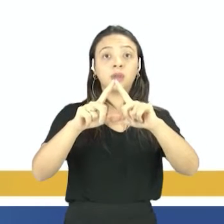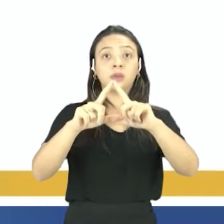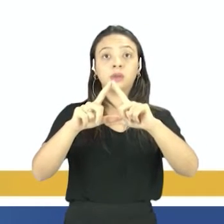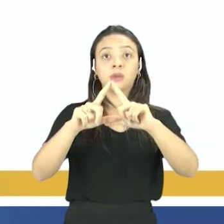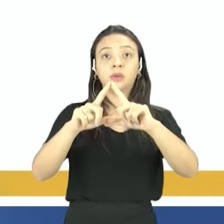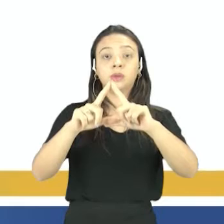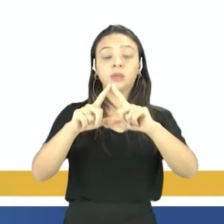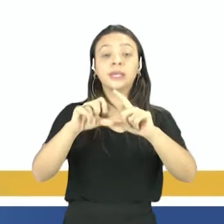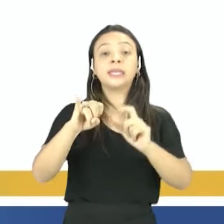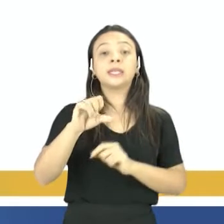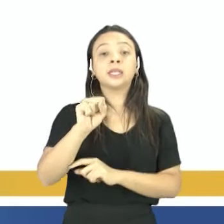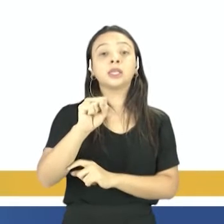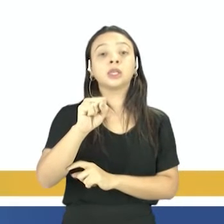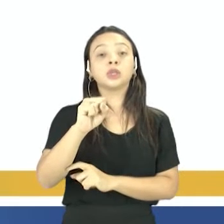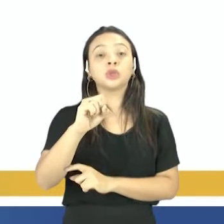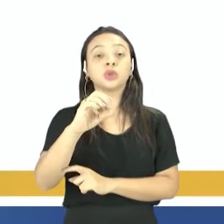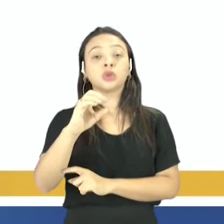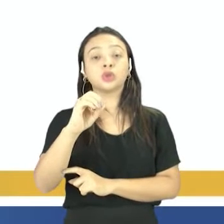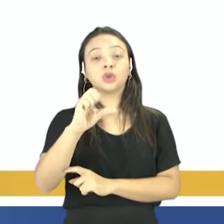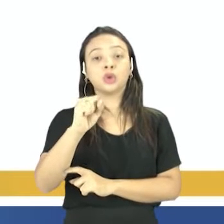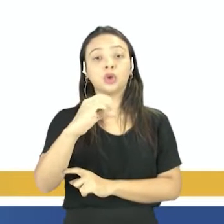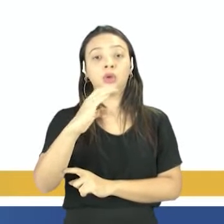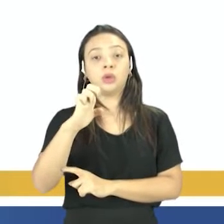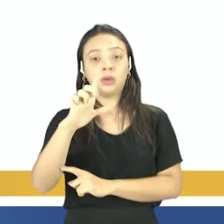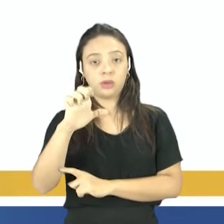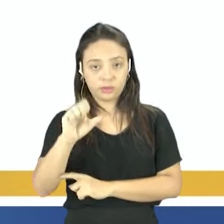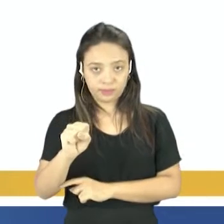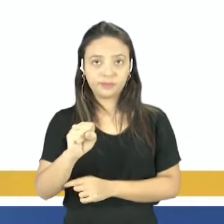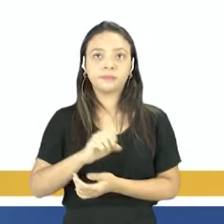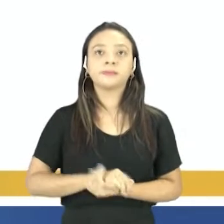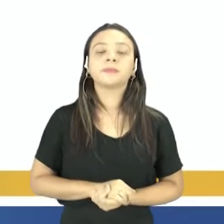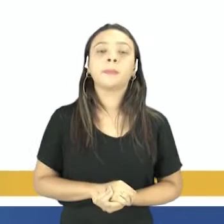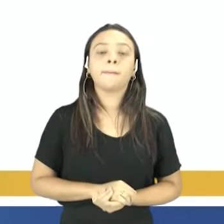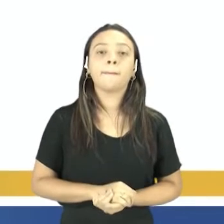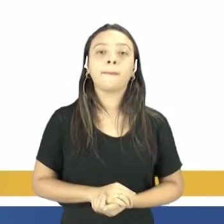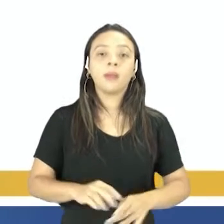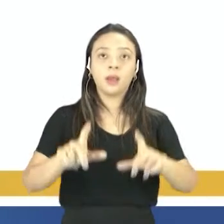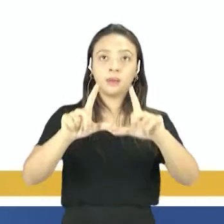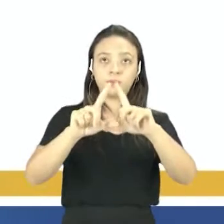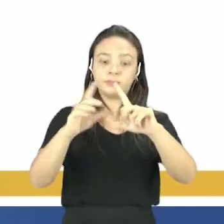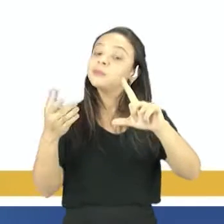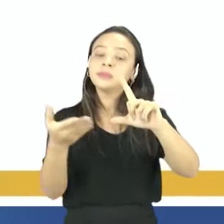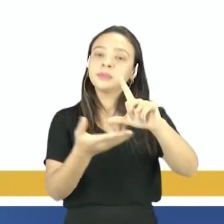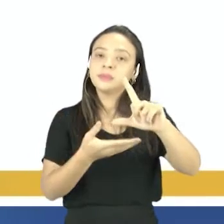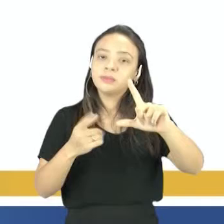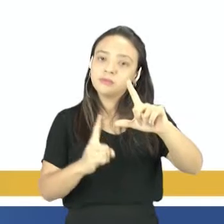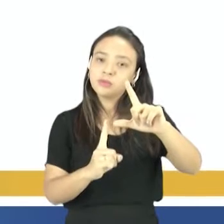a intersecção de um plano com um cone, e essa intersecção, esse plano contém